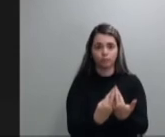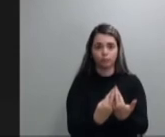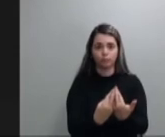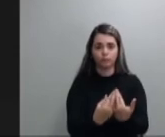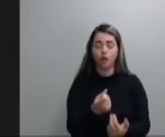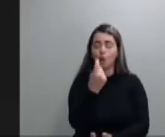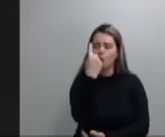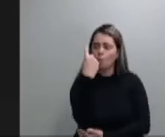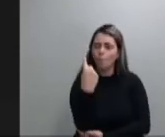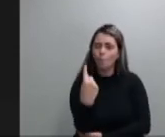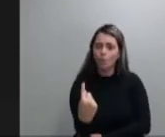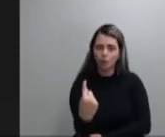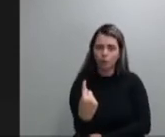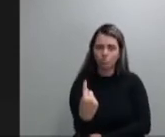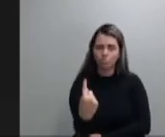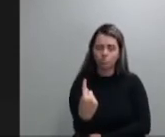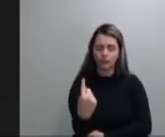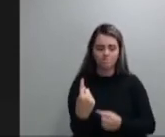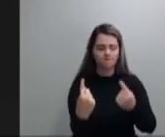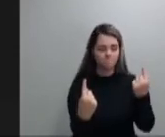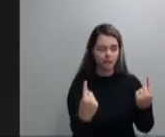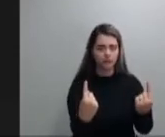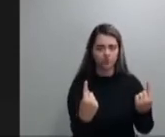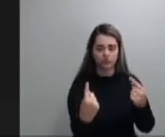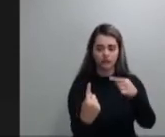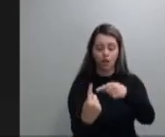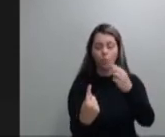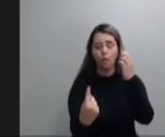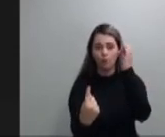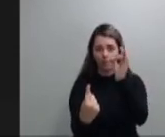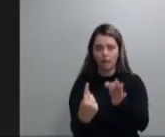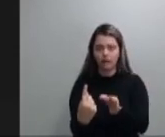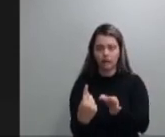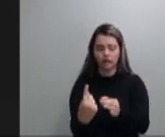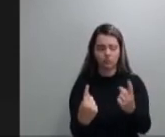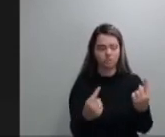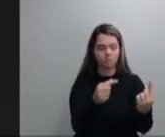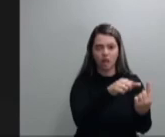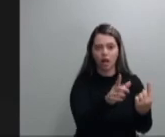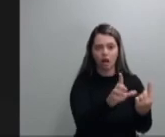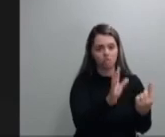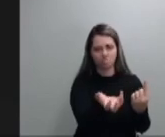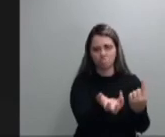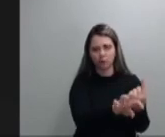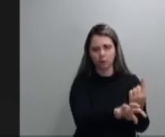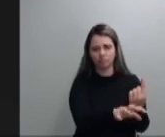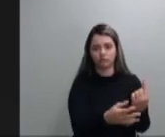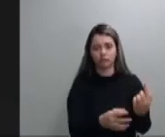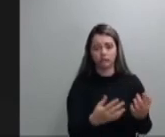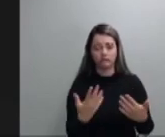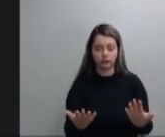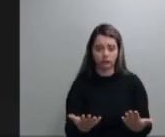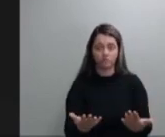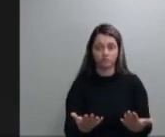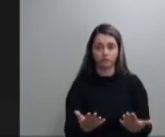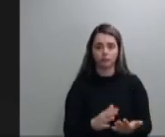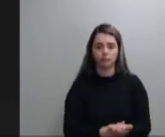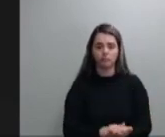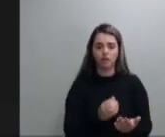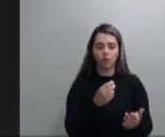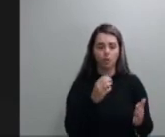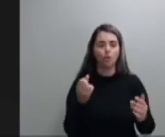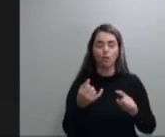aprovou a coligação com a outra a União etc etc aí sim então a partir daí se encontrou o prazo